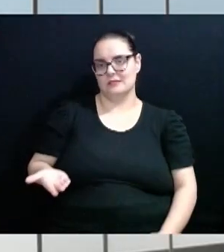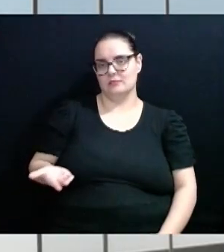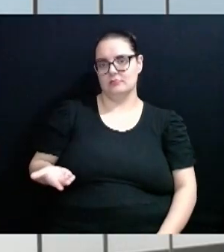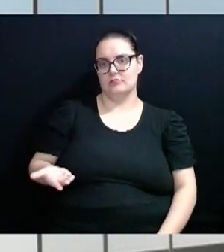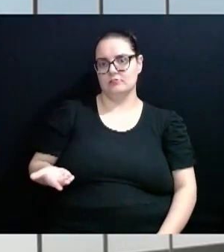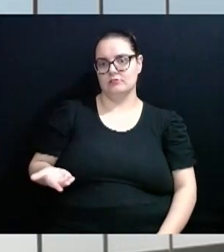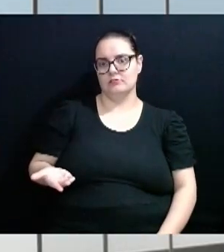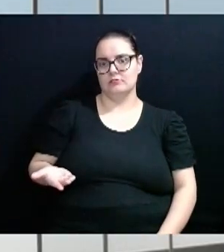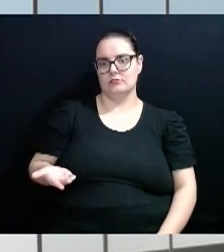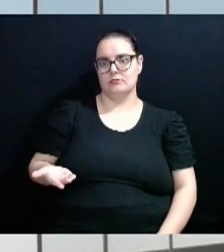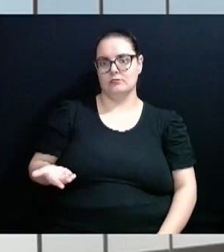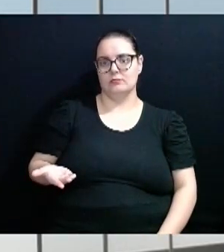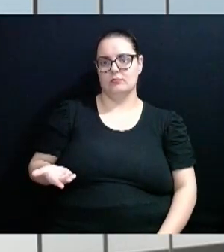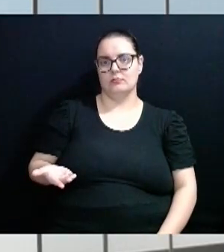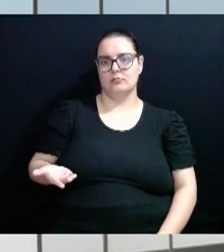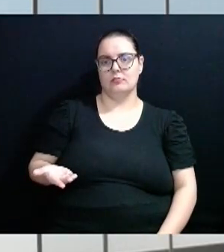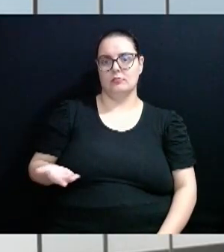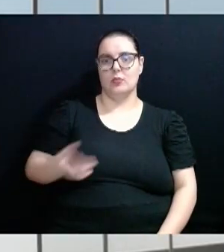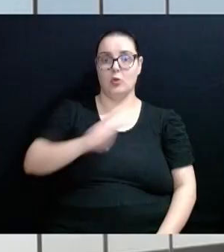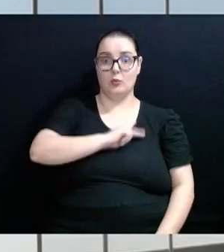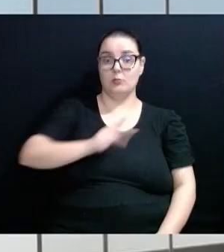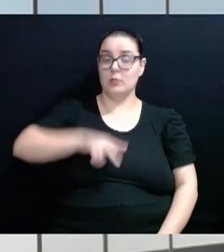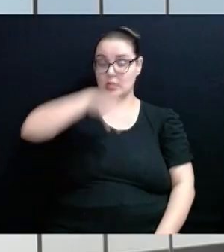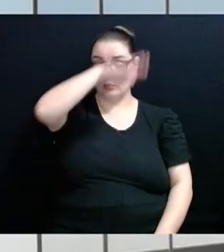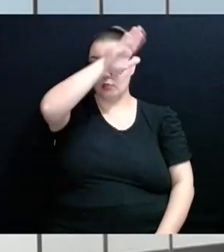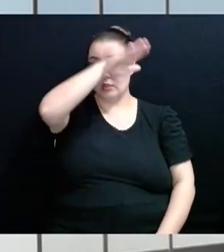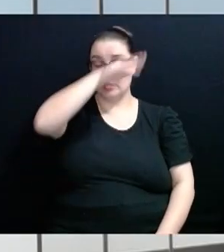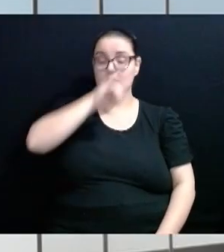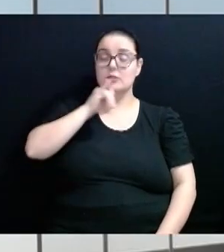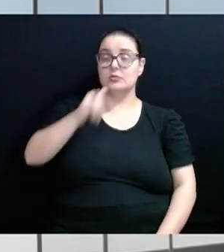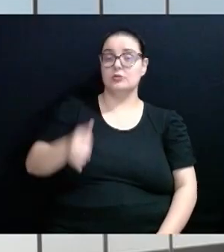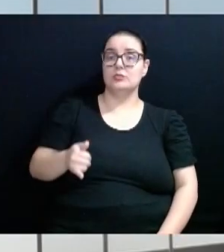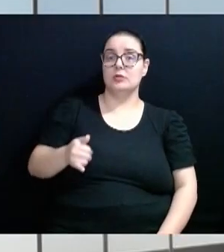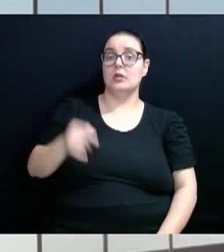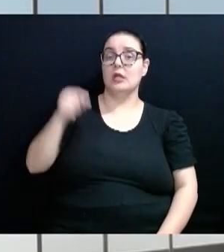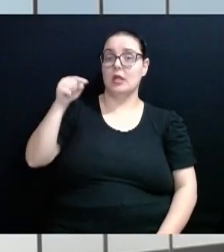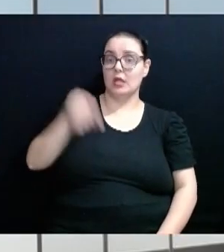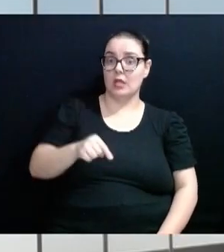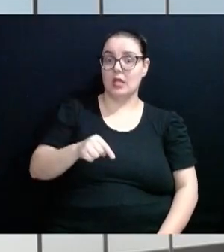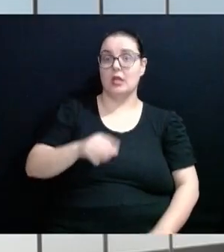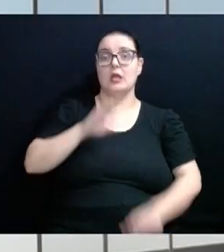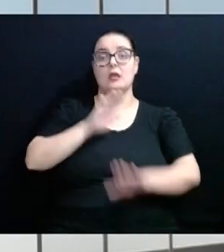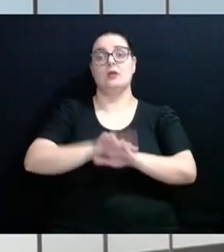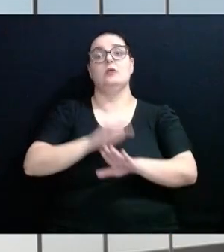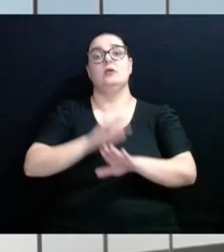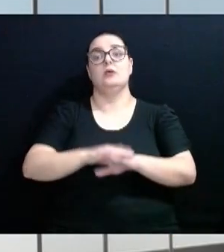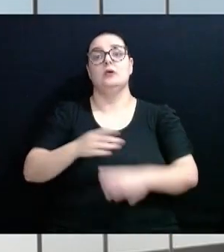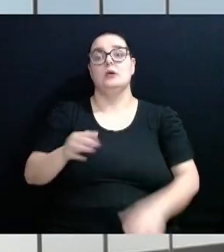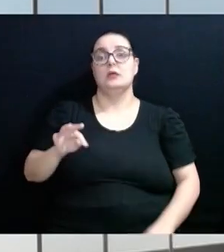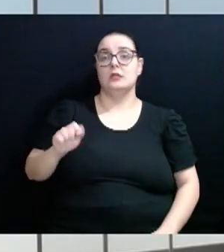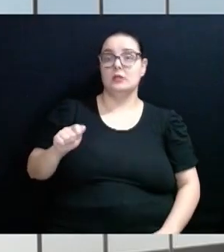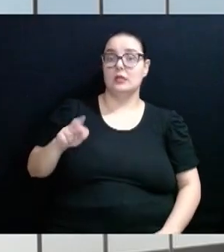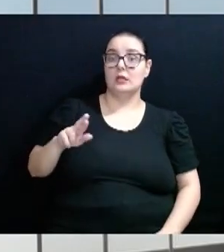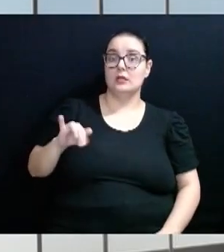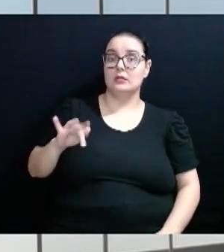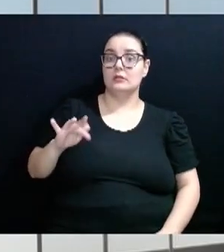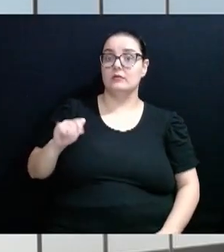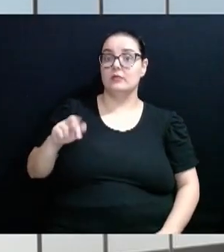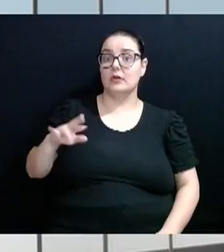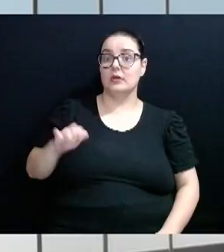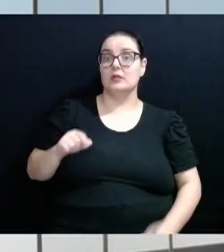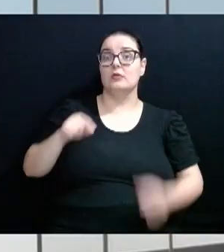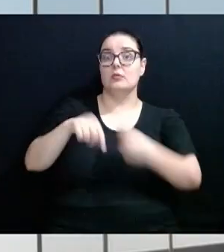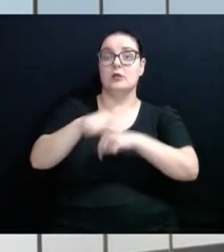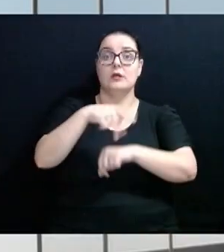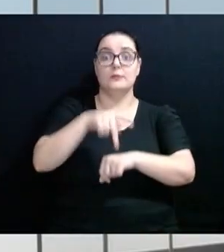O presidente Trump, ele dizia que ele ia tomar medidas tarifárias contra países que estavam